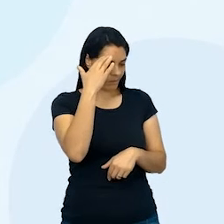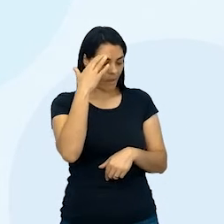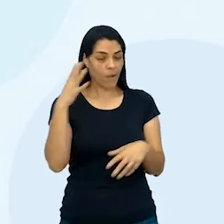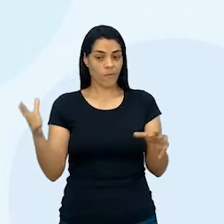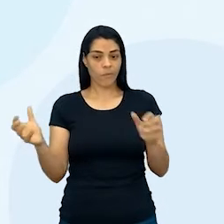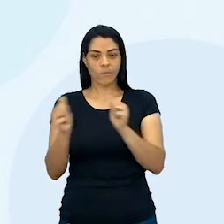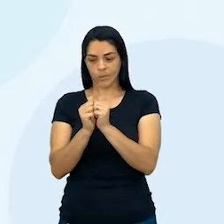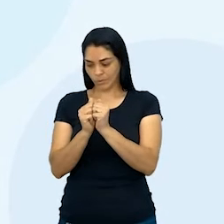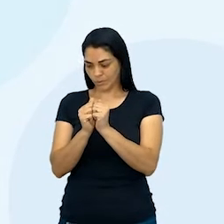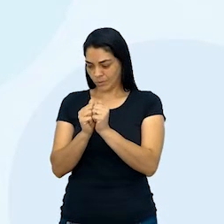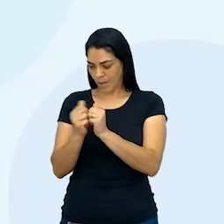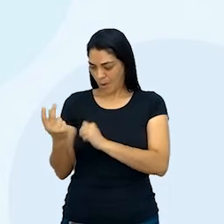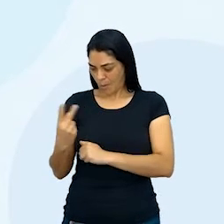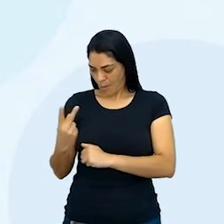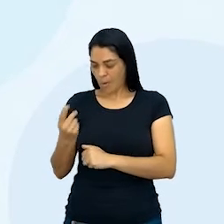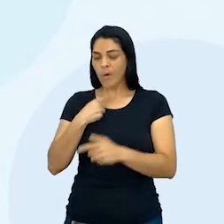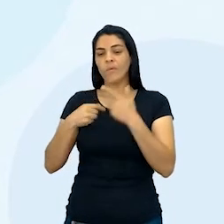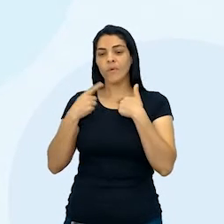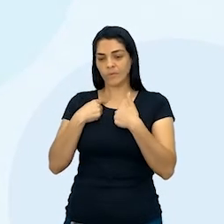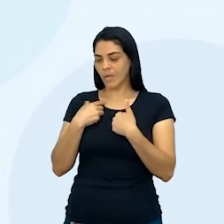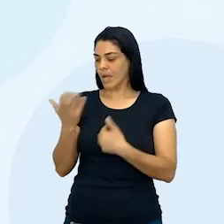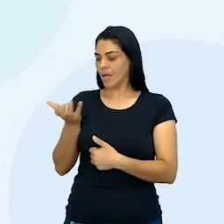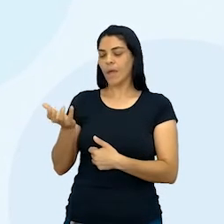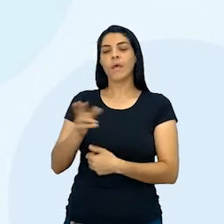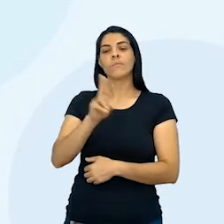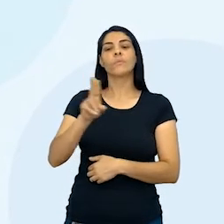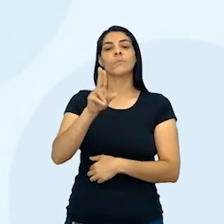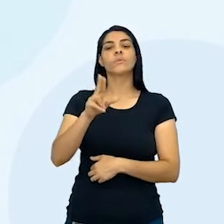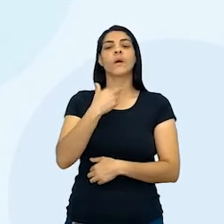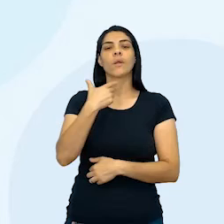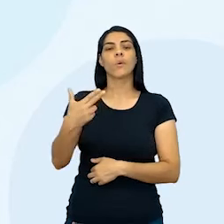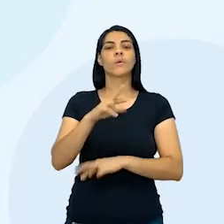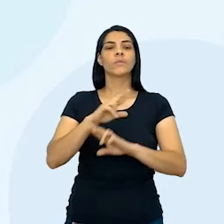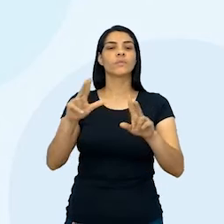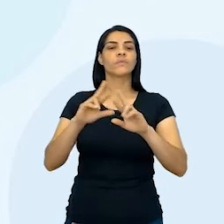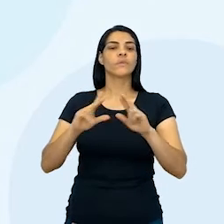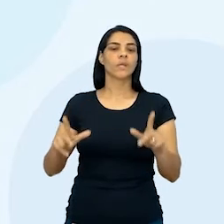nossas vontades? Queremos usar cores diferentes para o título.